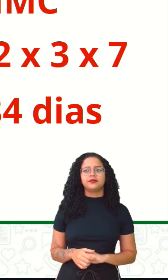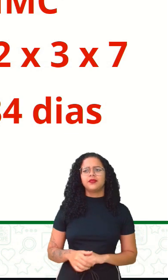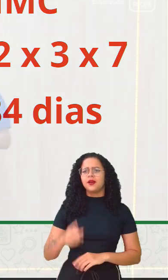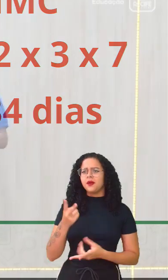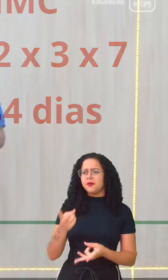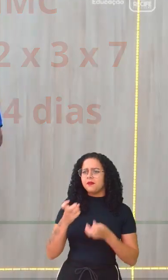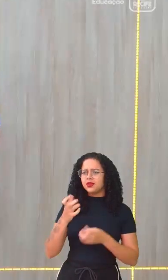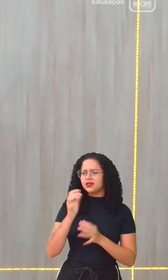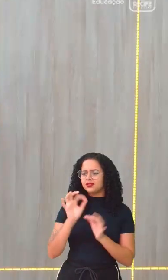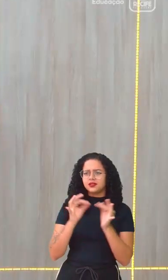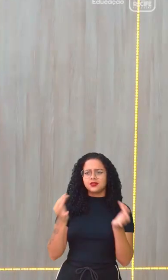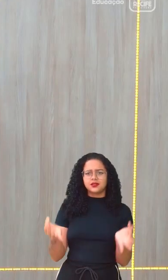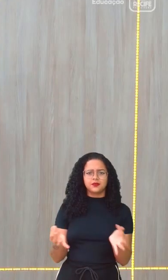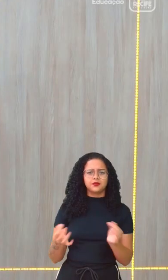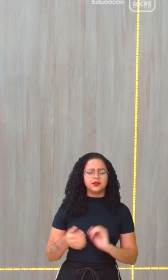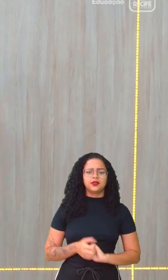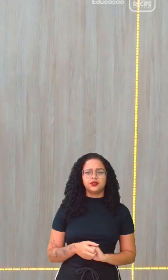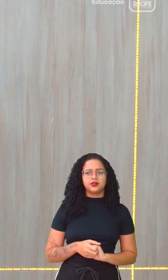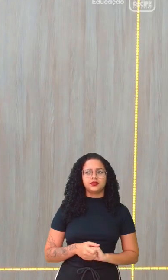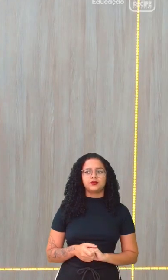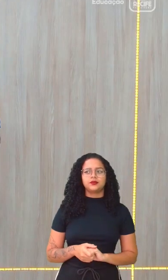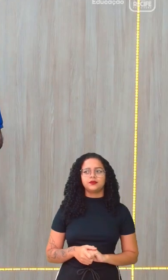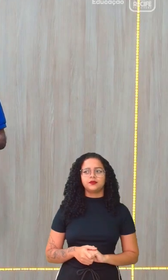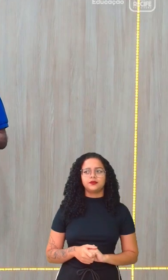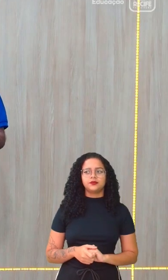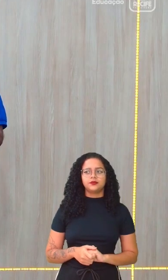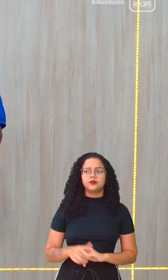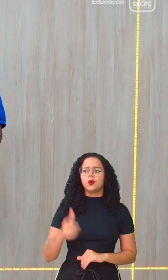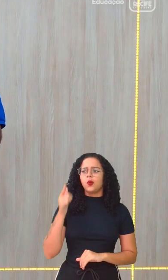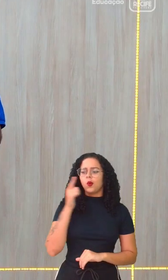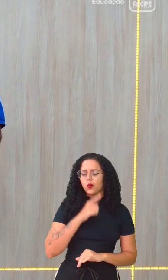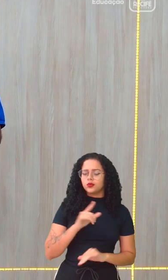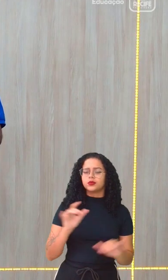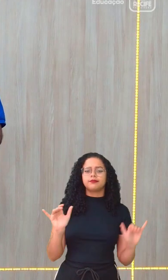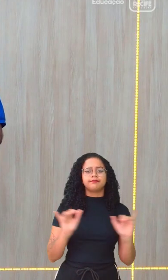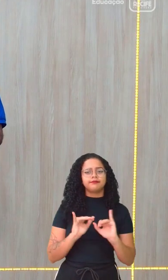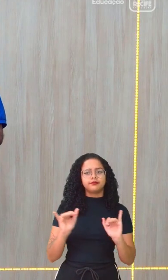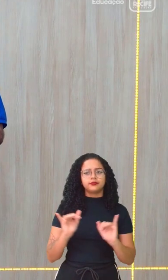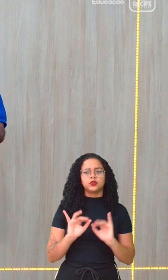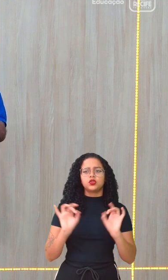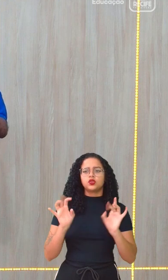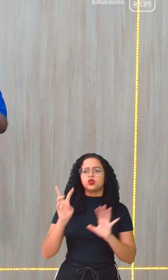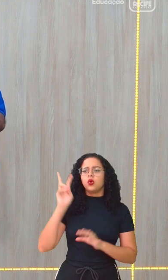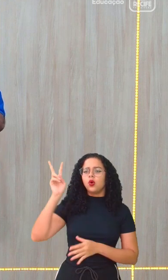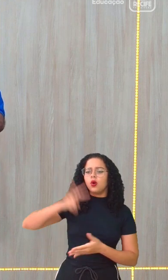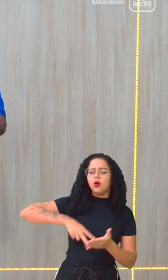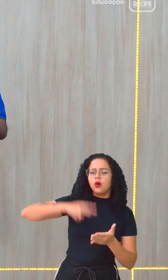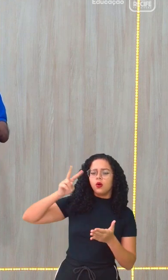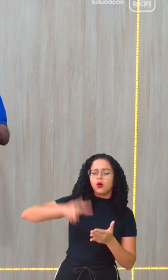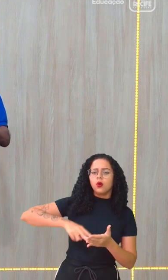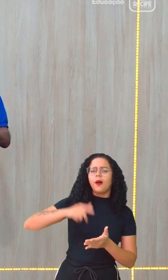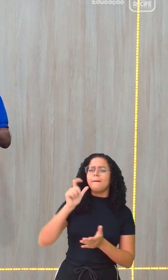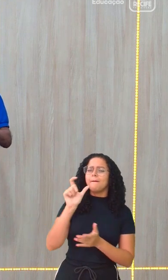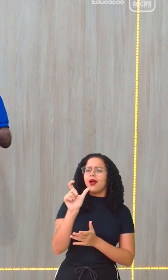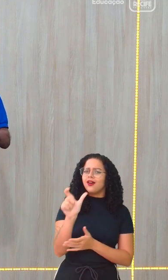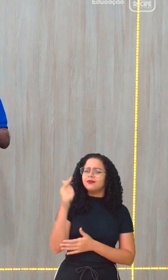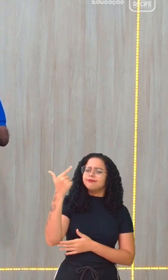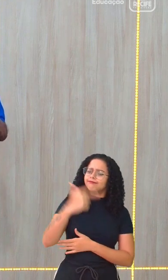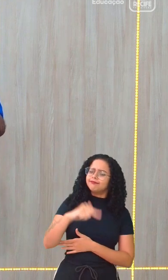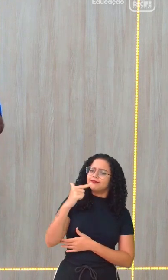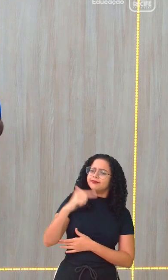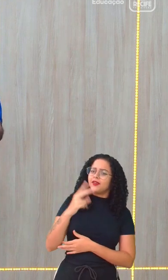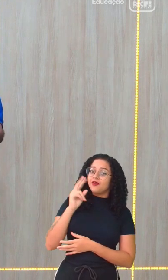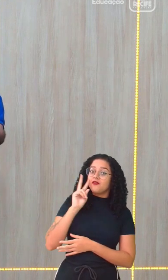como é simples identificar um problemazinho de MMC? Você consegue numa boa, aí só olhando aí a repetição de palavras, ver qual é